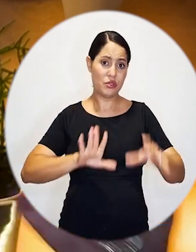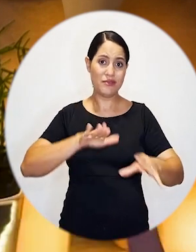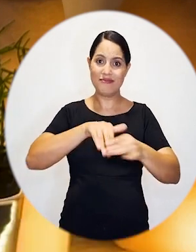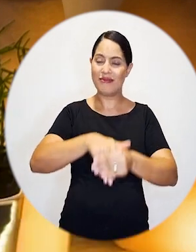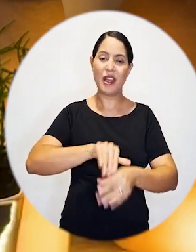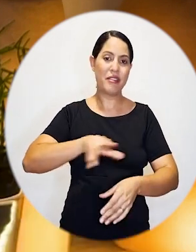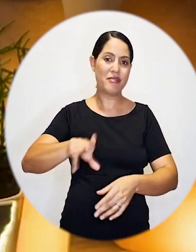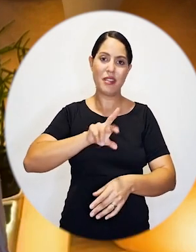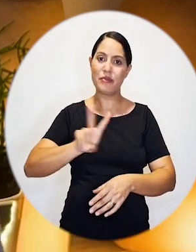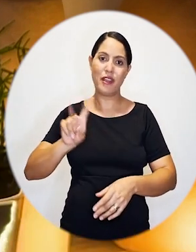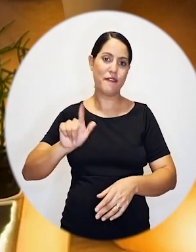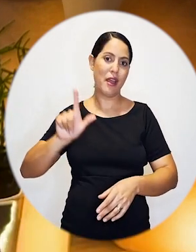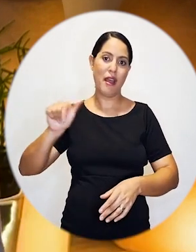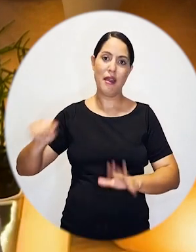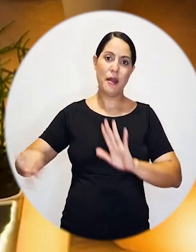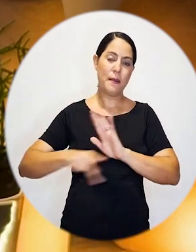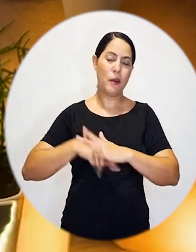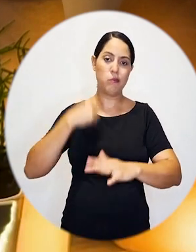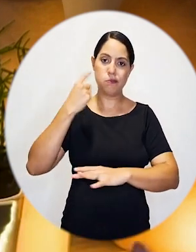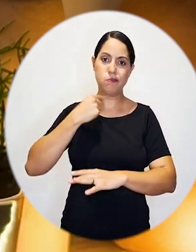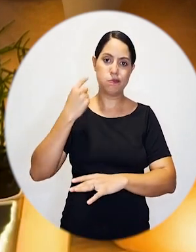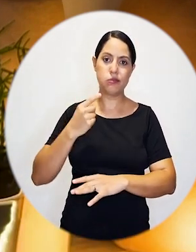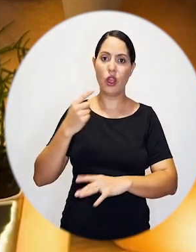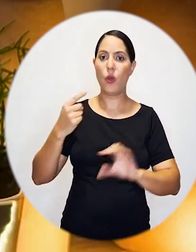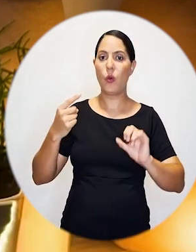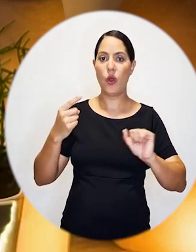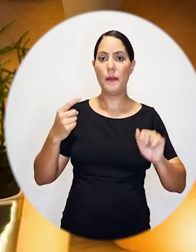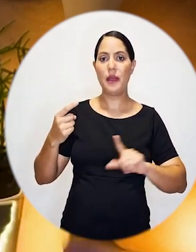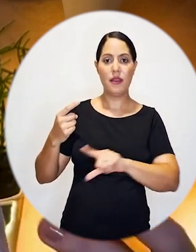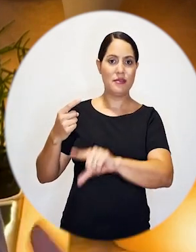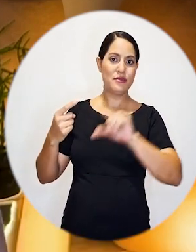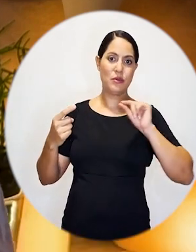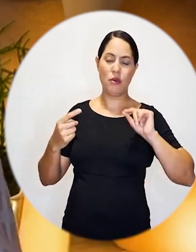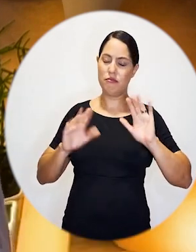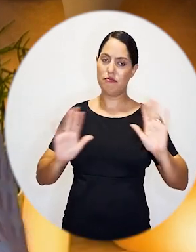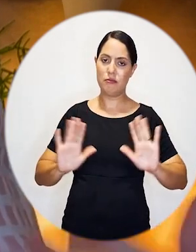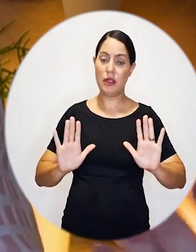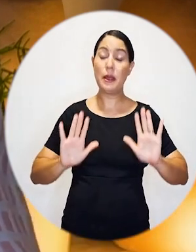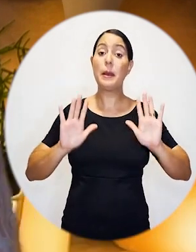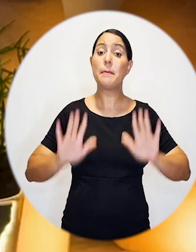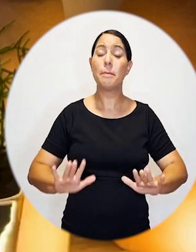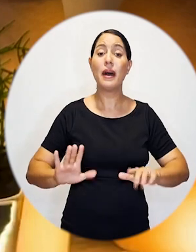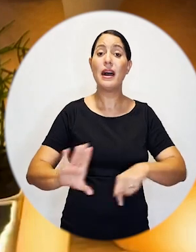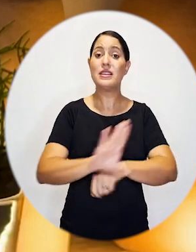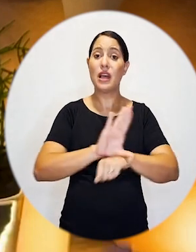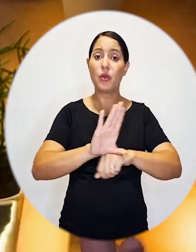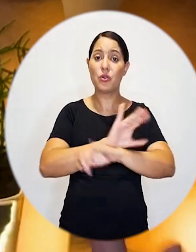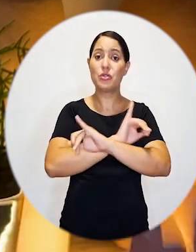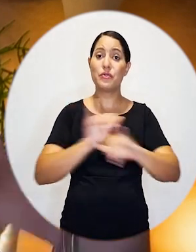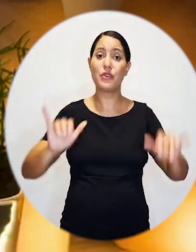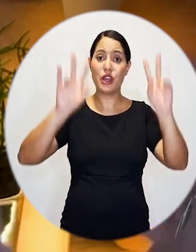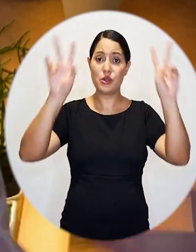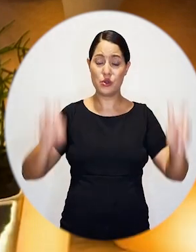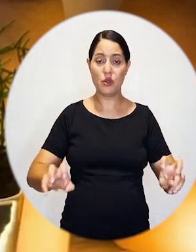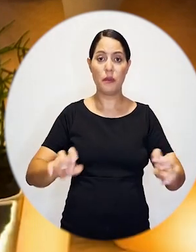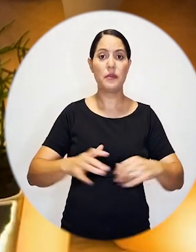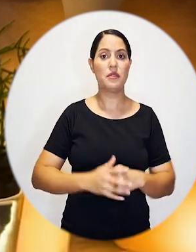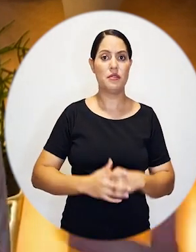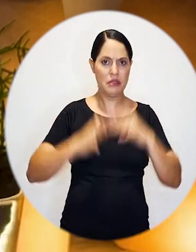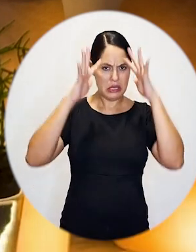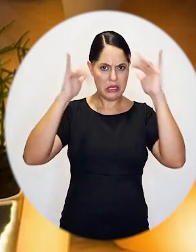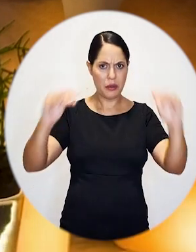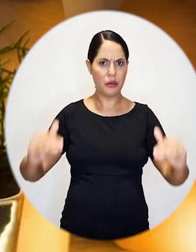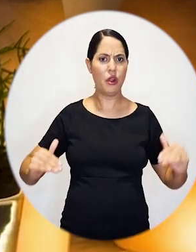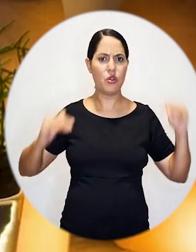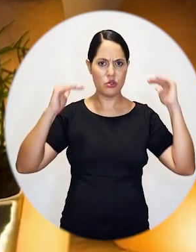temos, por exemplo, na Justiça Eleitoral. A Justiça Eleitoral não tem um membro da advocacia escolhido pela OAB. Então, quando a Constituição diz